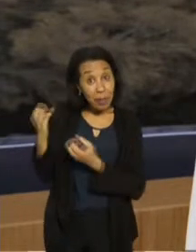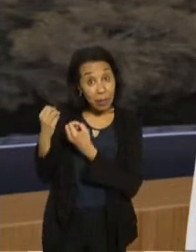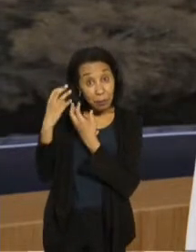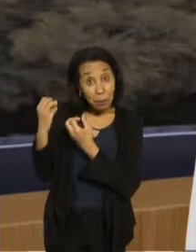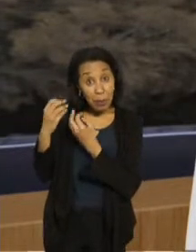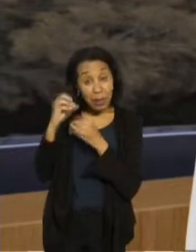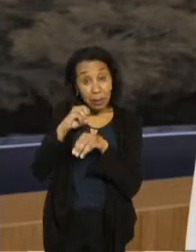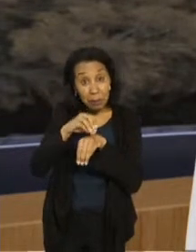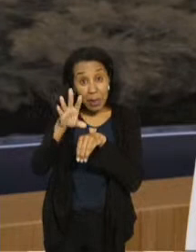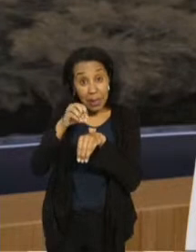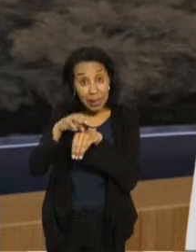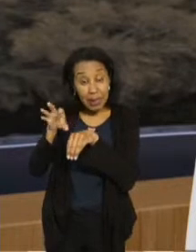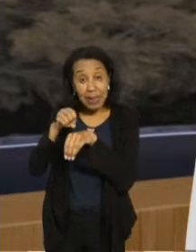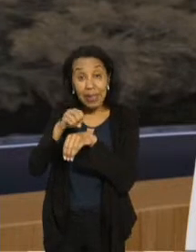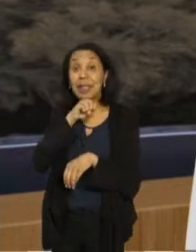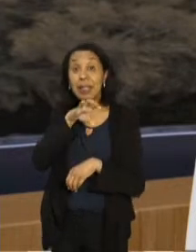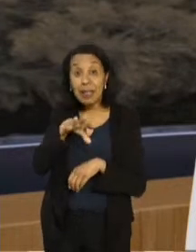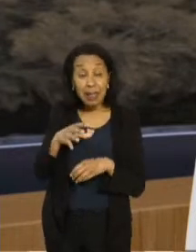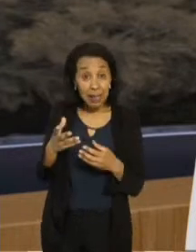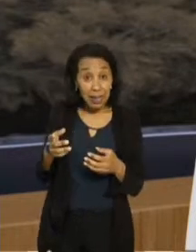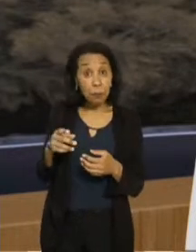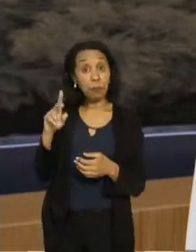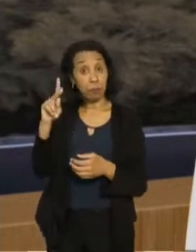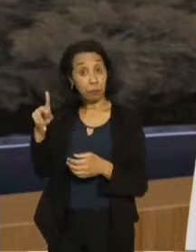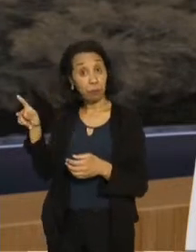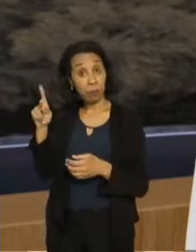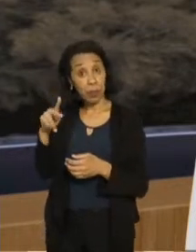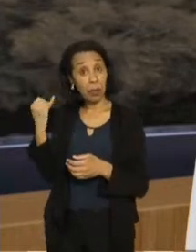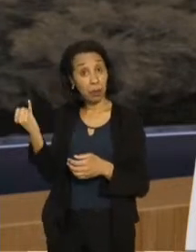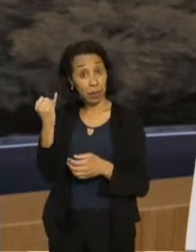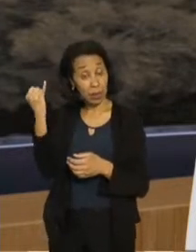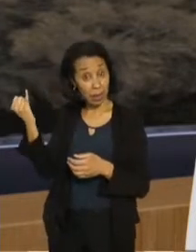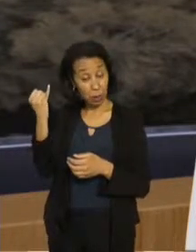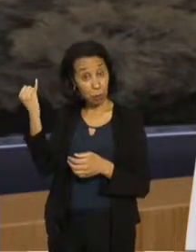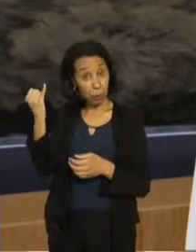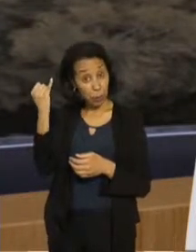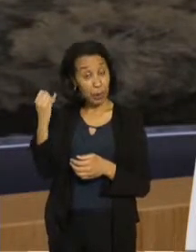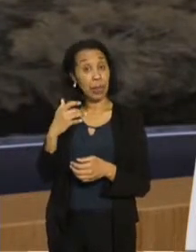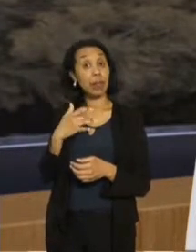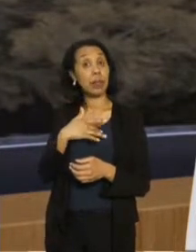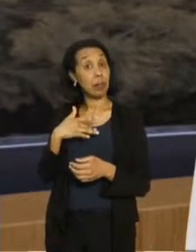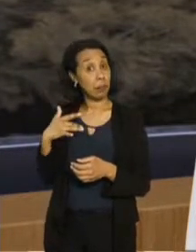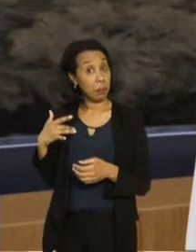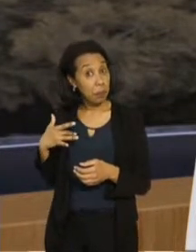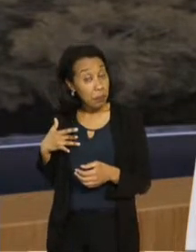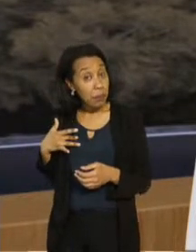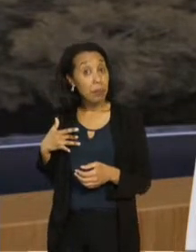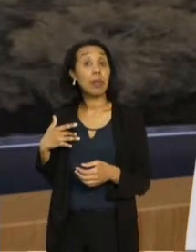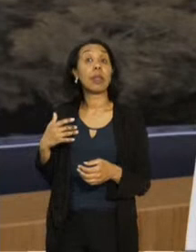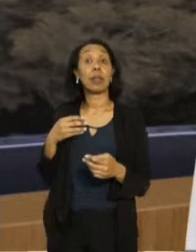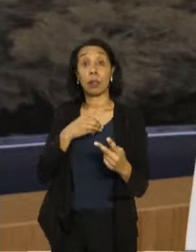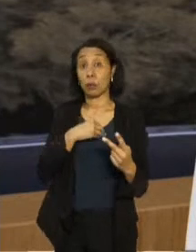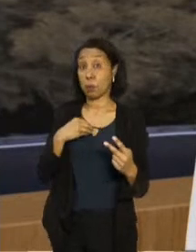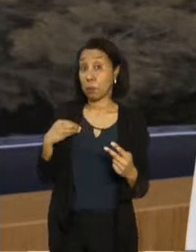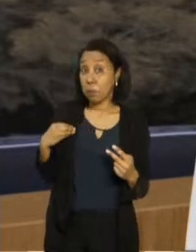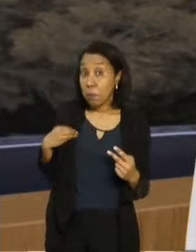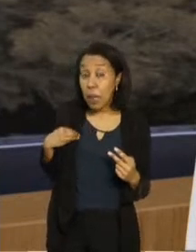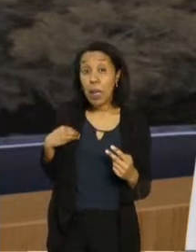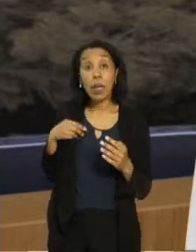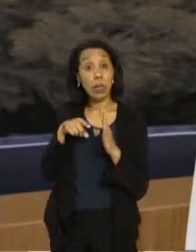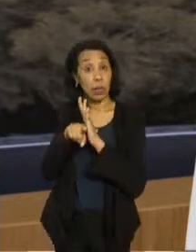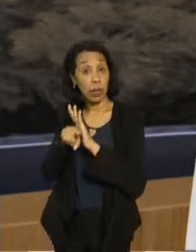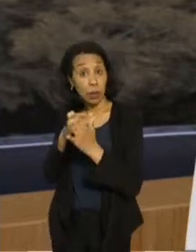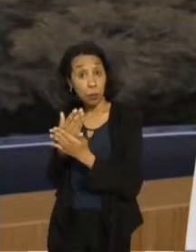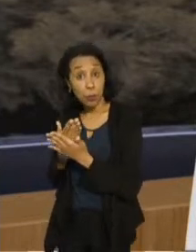Scania. Tivemos aqui, de um lado, um professor falando da importância da medicina, do estudo, da